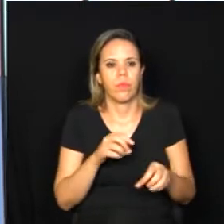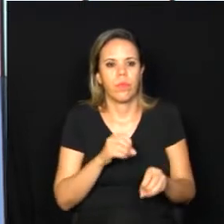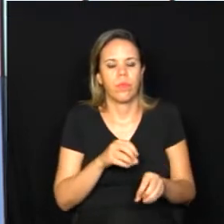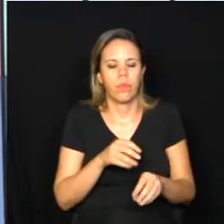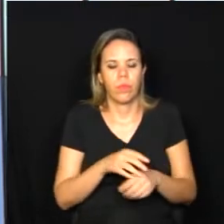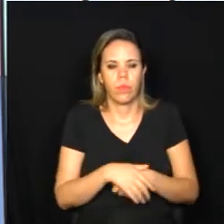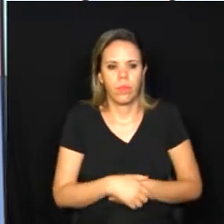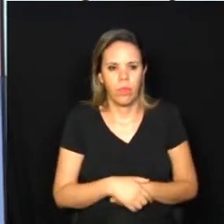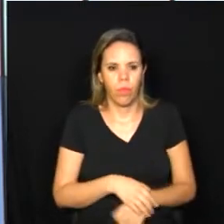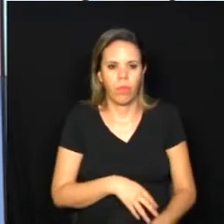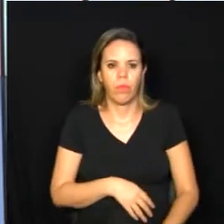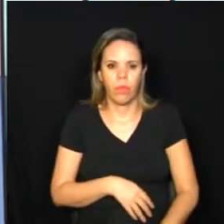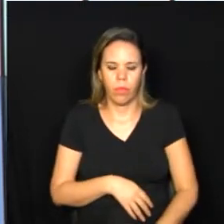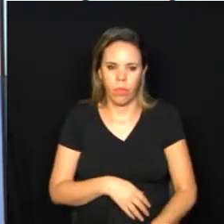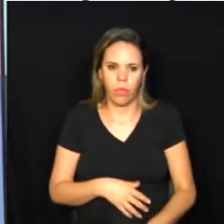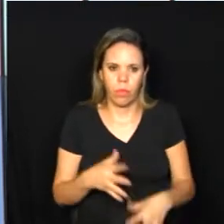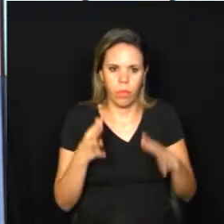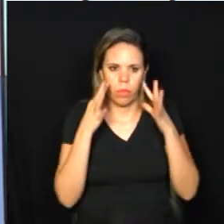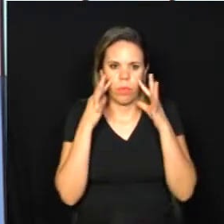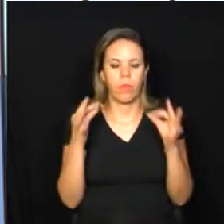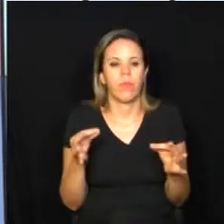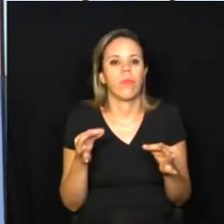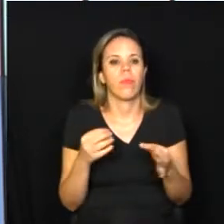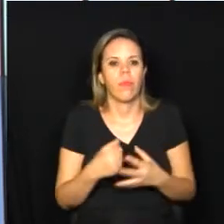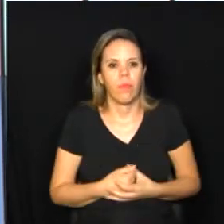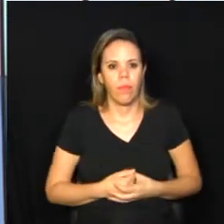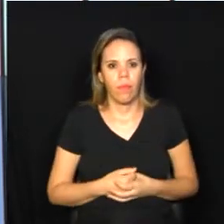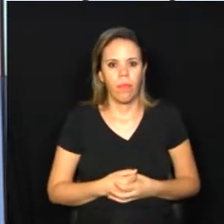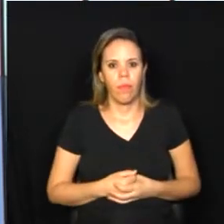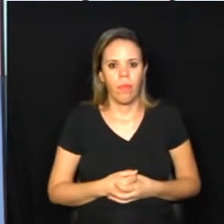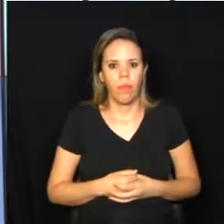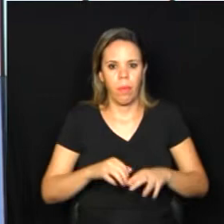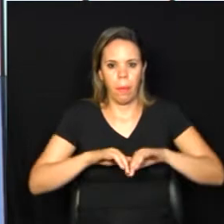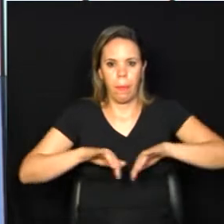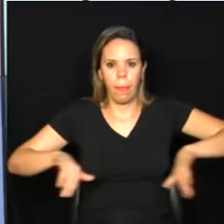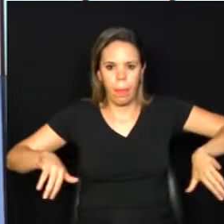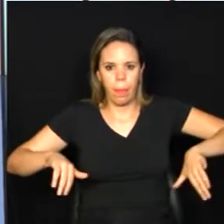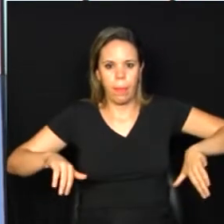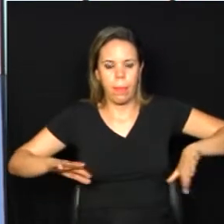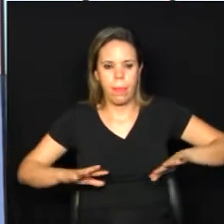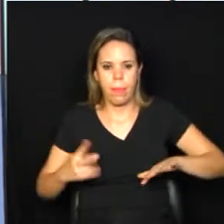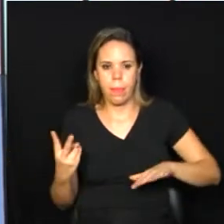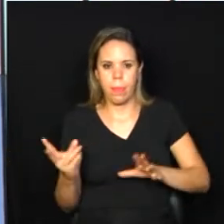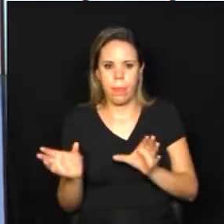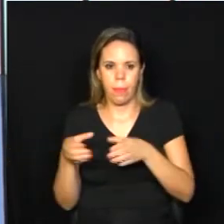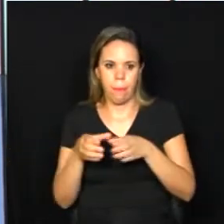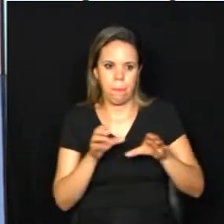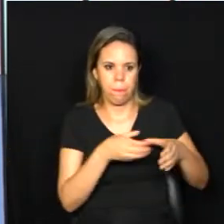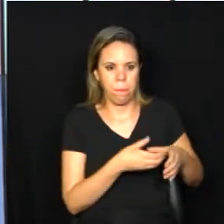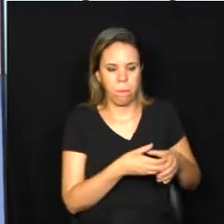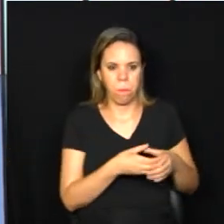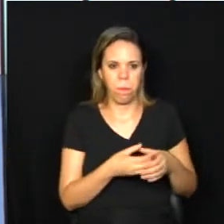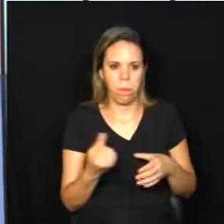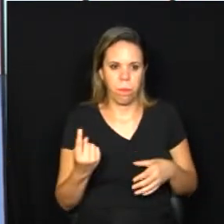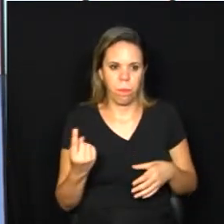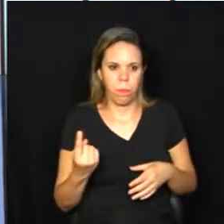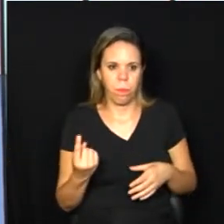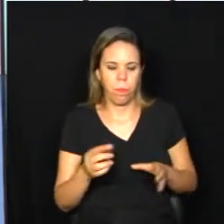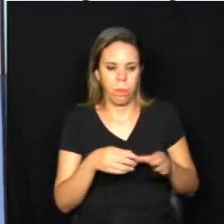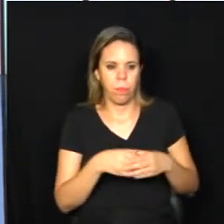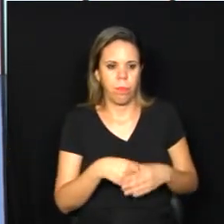em Paulínia, fique atento. Ele foi dividido, a rede toda, em 2 grupos. O grupo 1 são